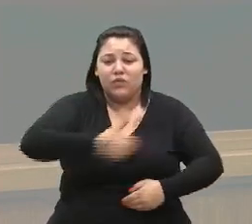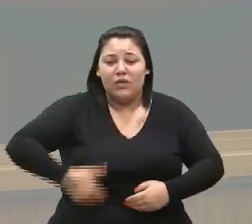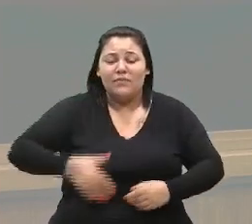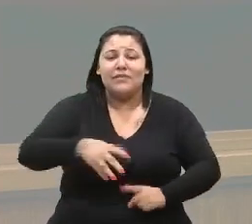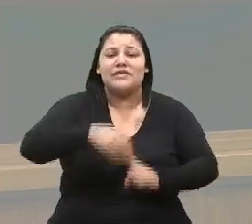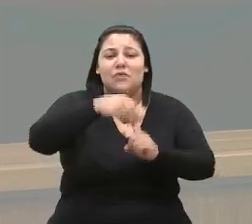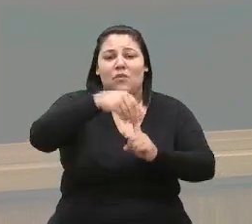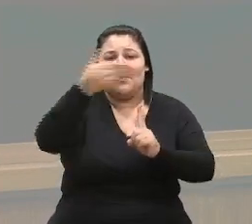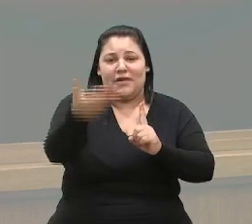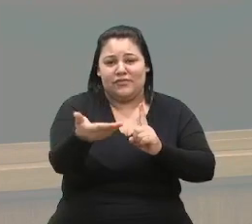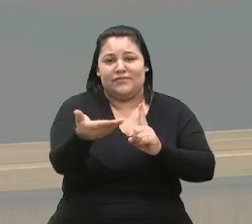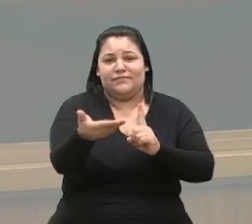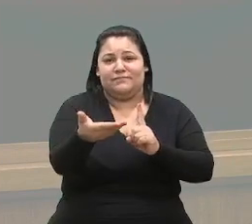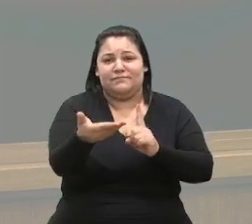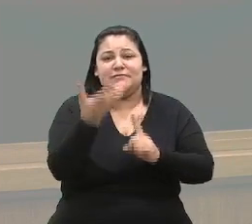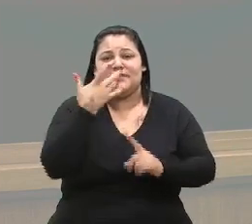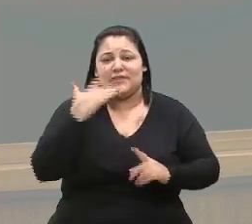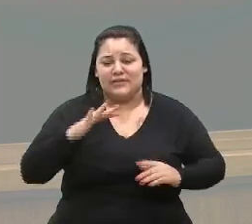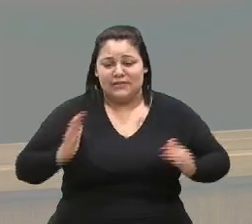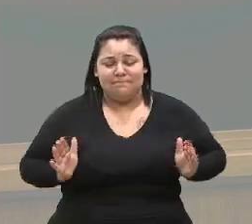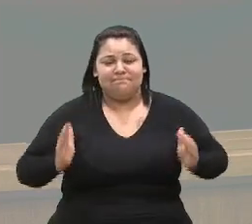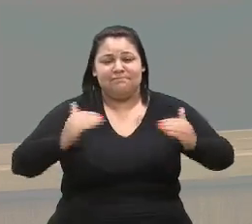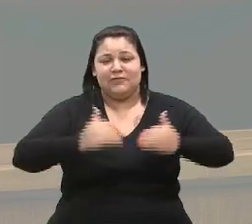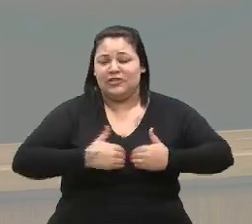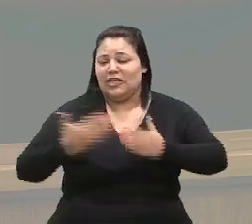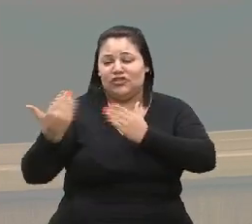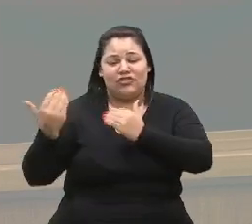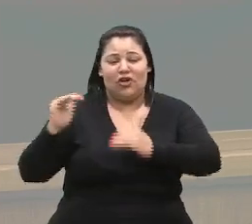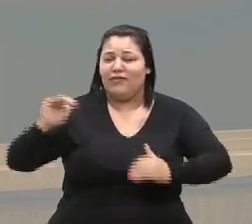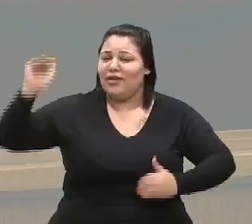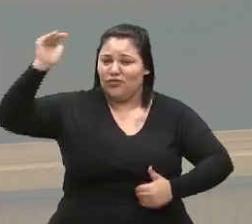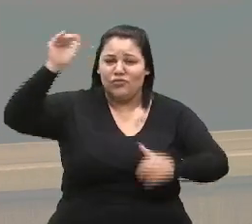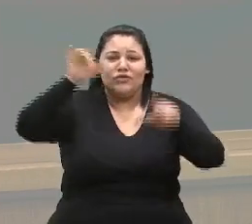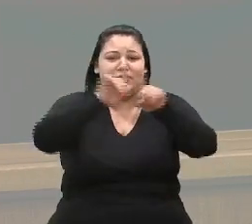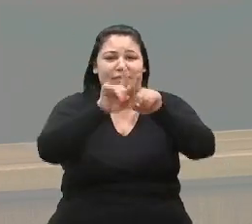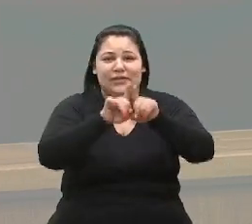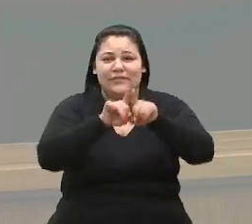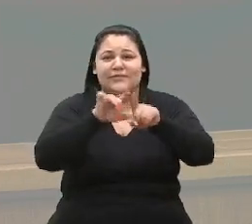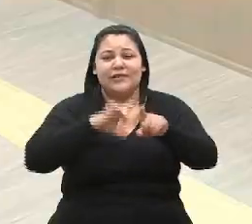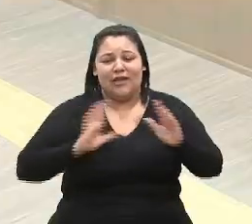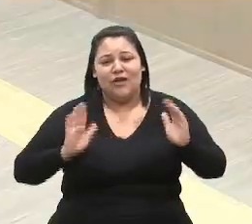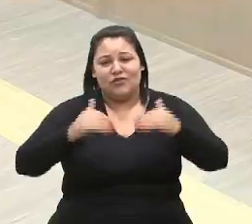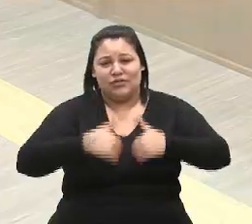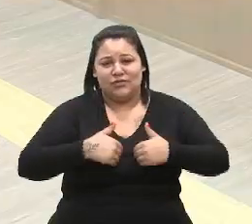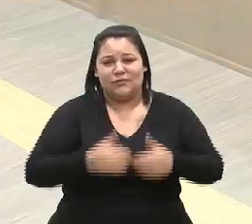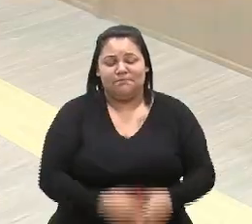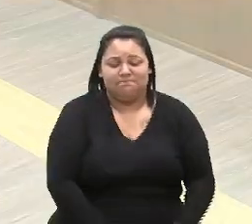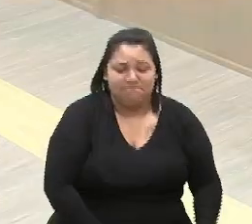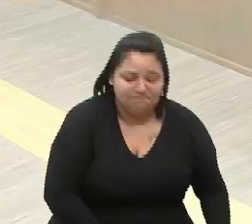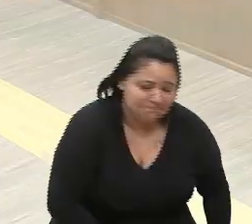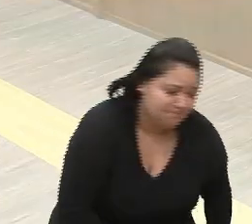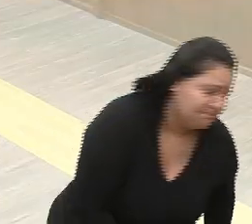principalmente para as crianças, adolescentes, adultos com espectro autista. Com a palavra